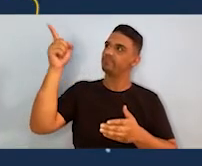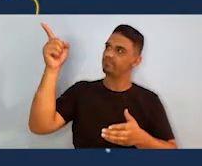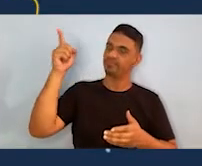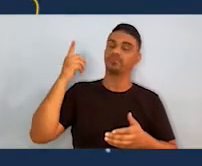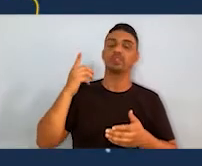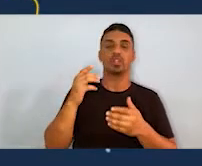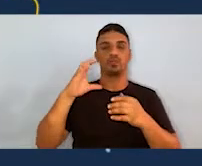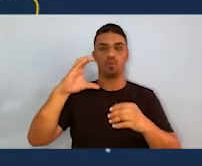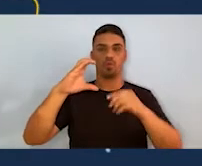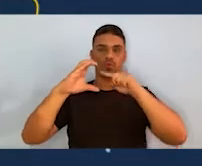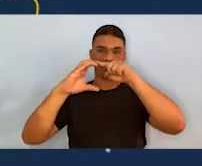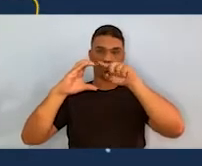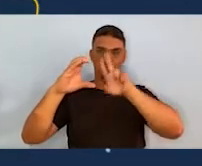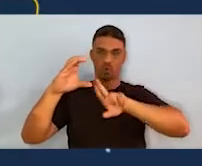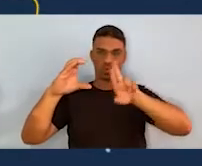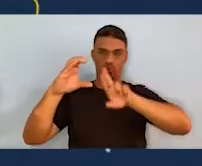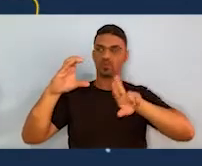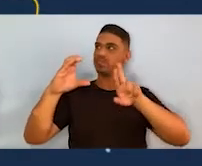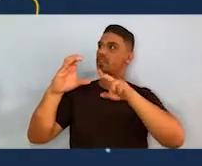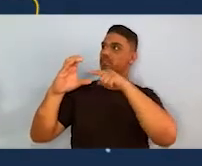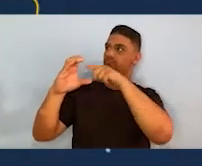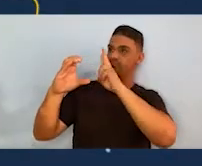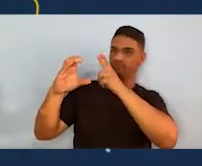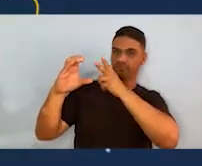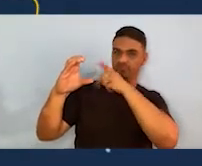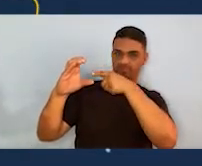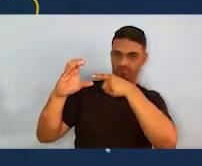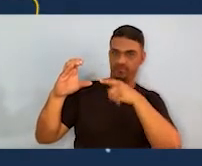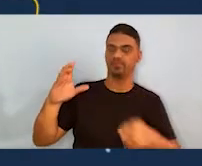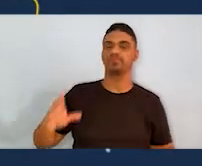usar esta ferramenta aqui.